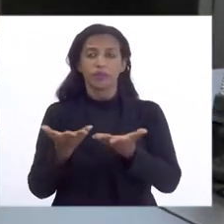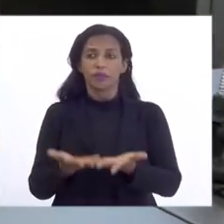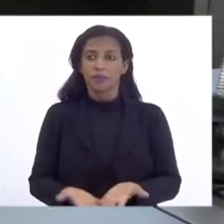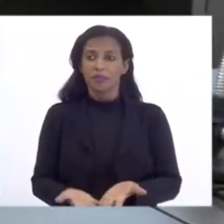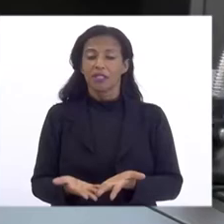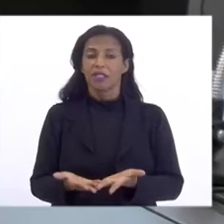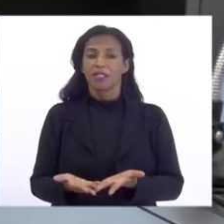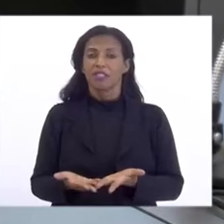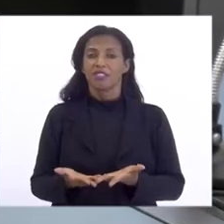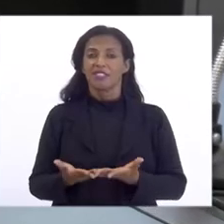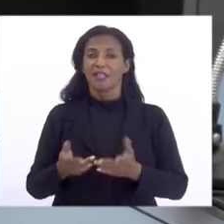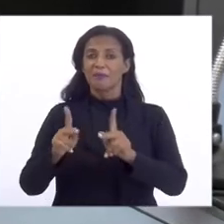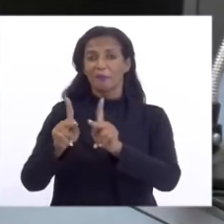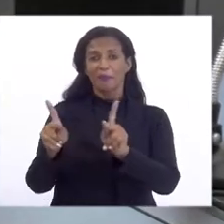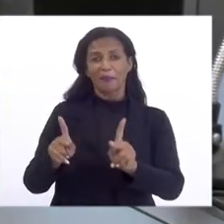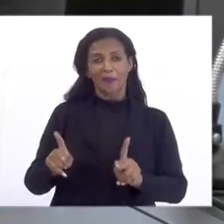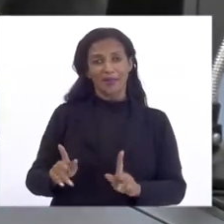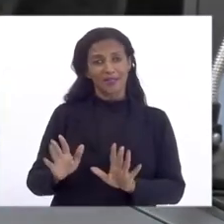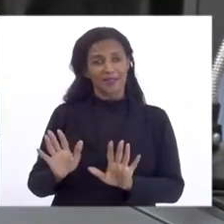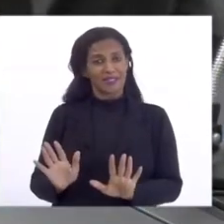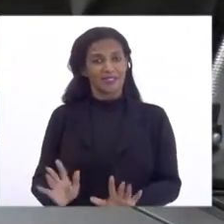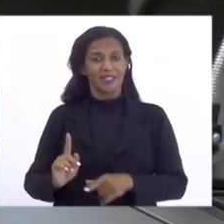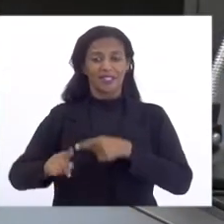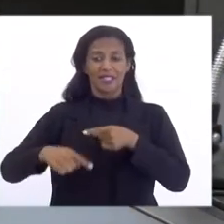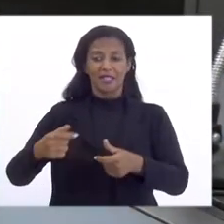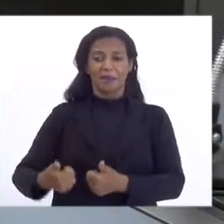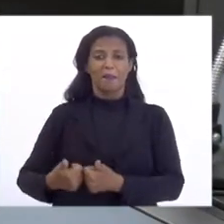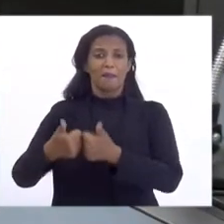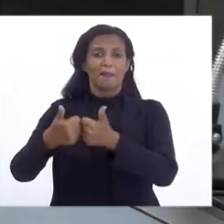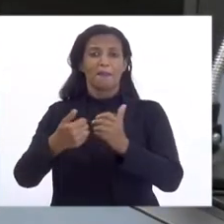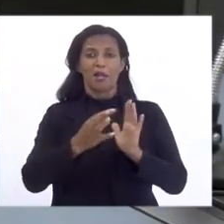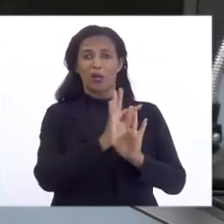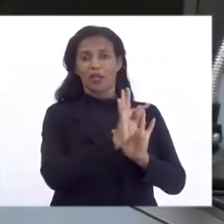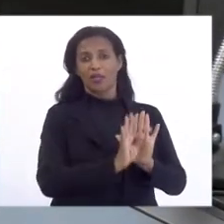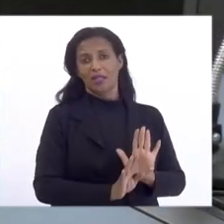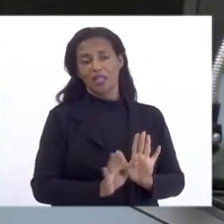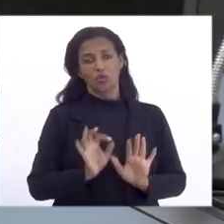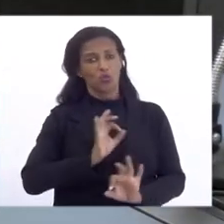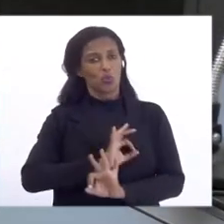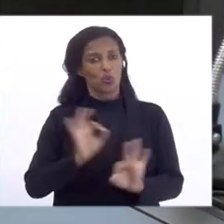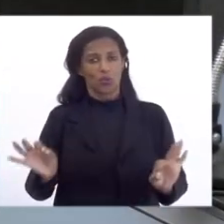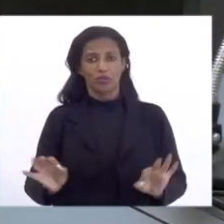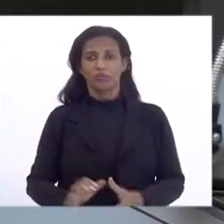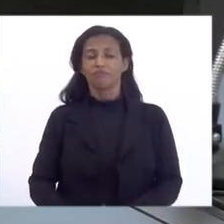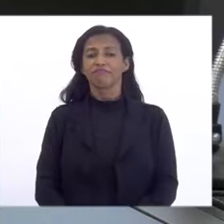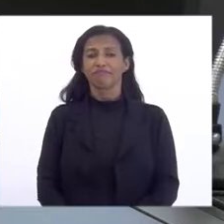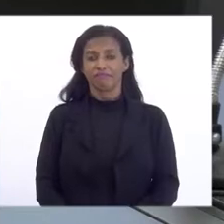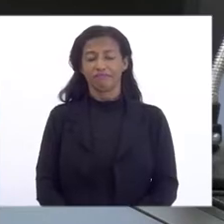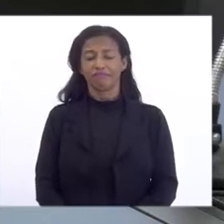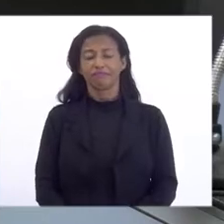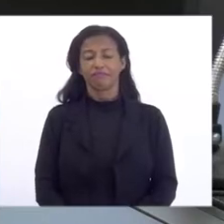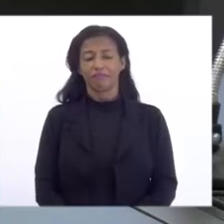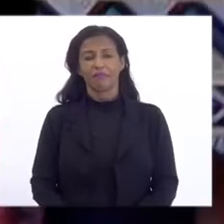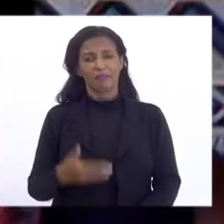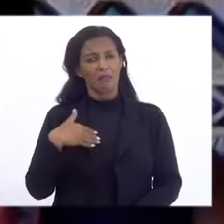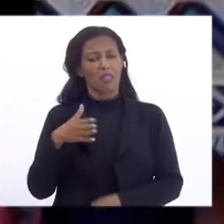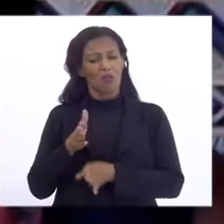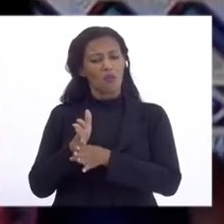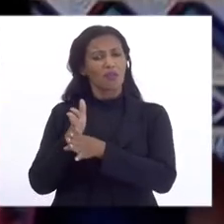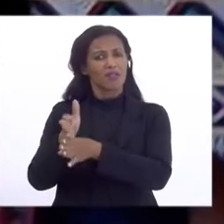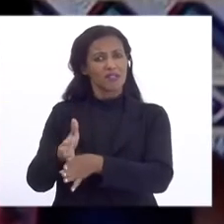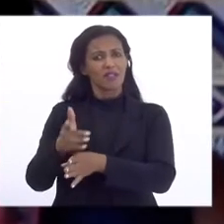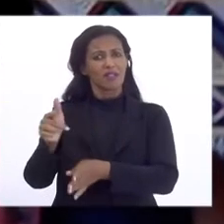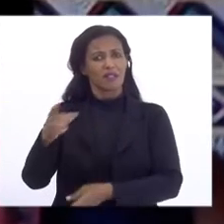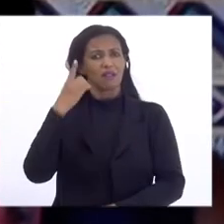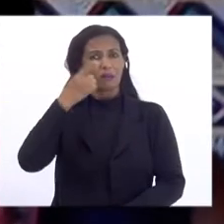se pacifique e tenha depois a melhor redação, ótimo. Eu também tenho um acordo, eu vou nessa linha do deputado